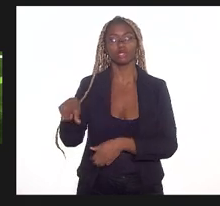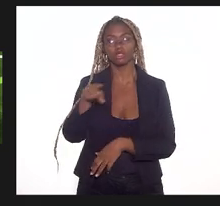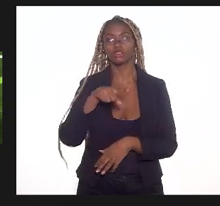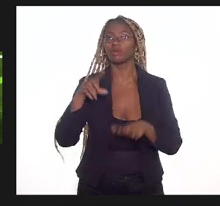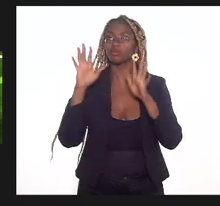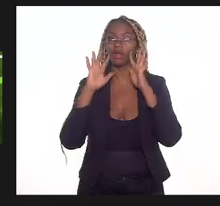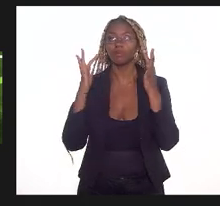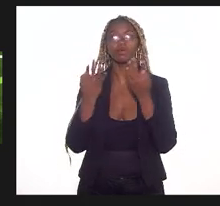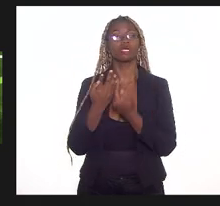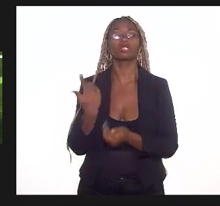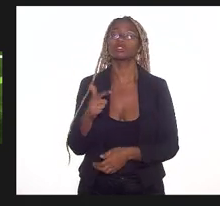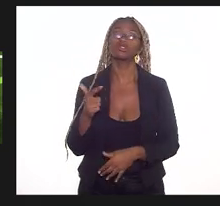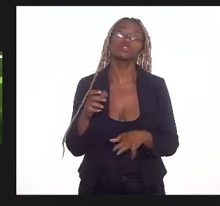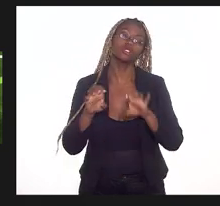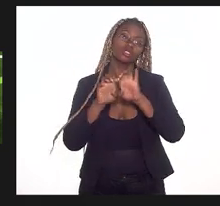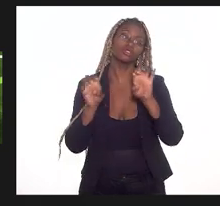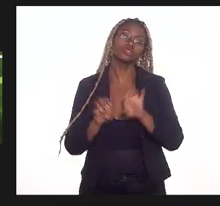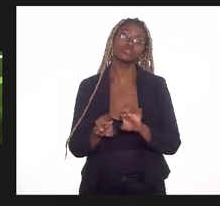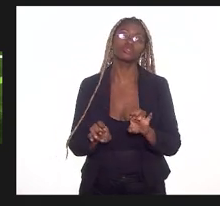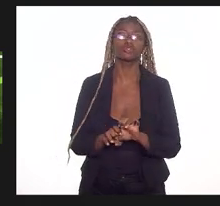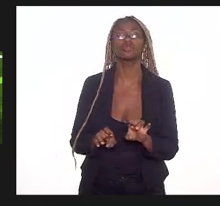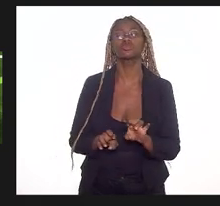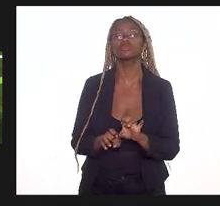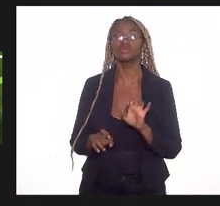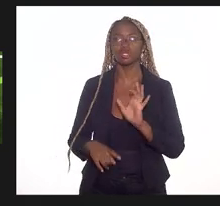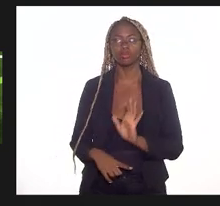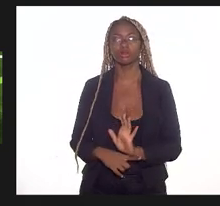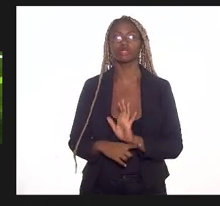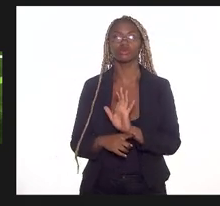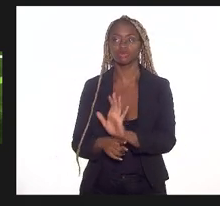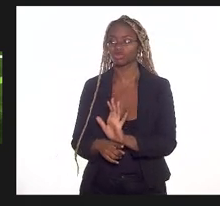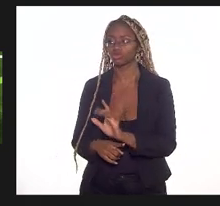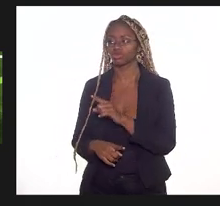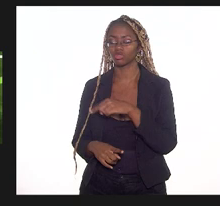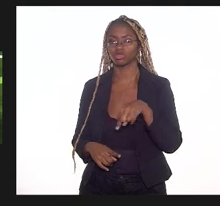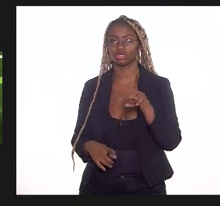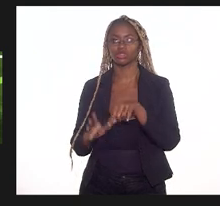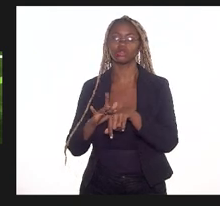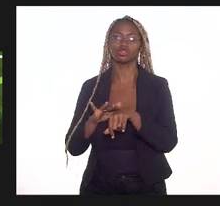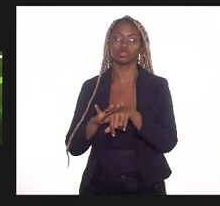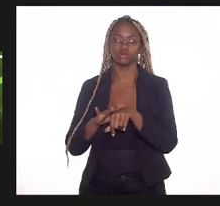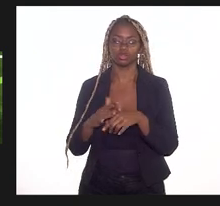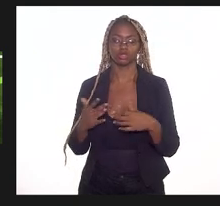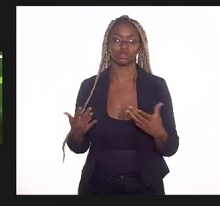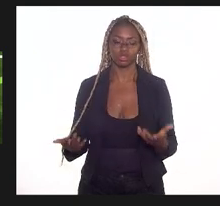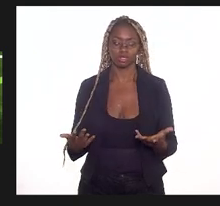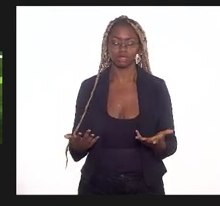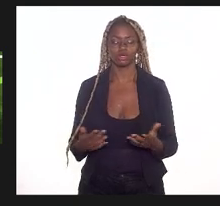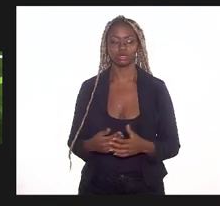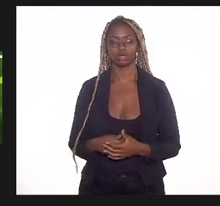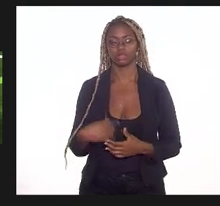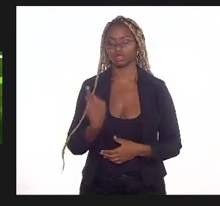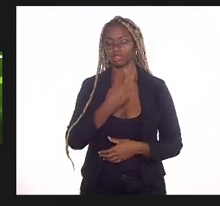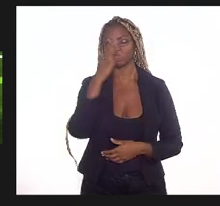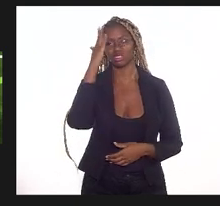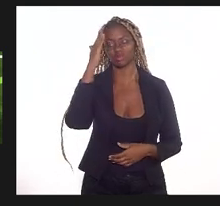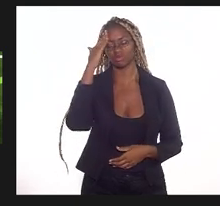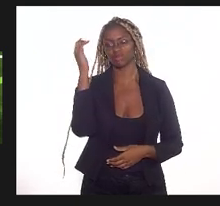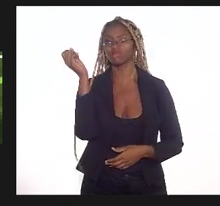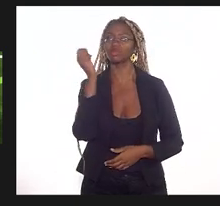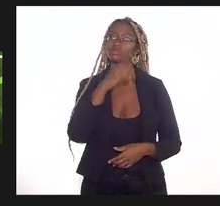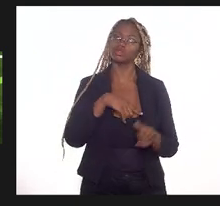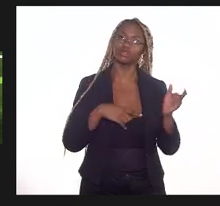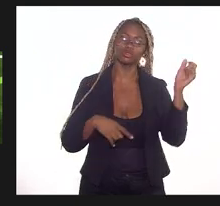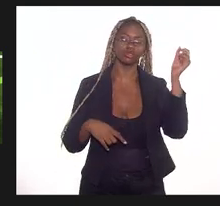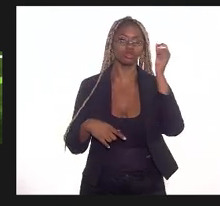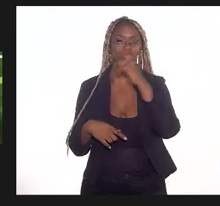possuem condições, estrutura para poder cuidar desses dados. Eu imagino, né, a dificuldade, tem aí,